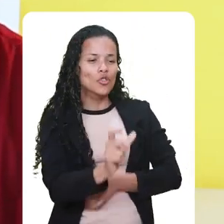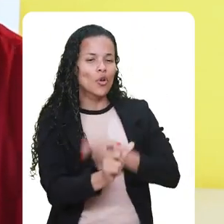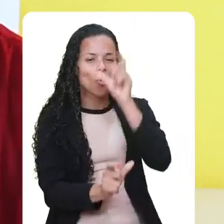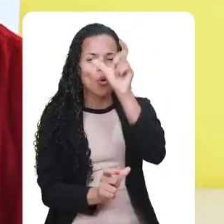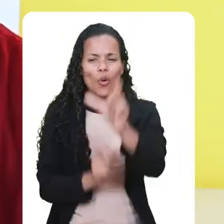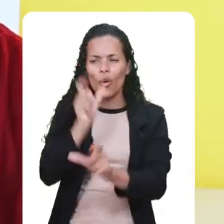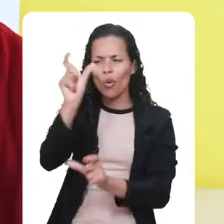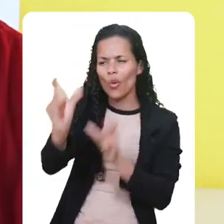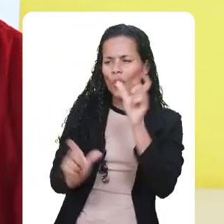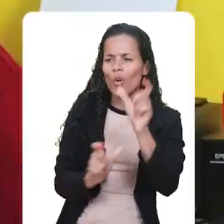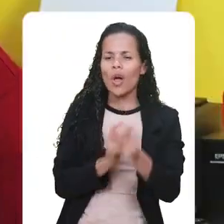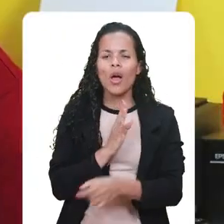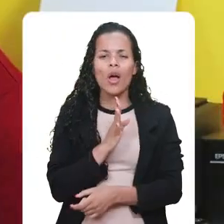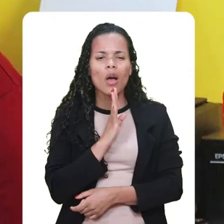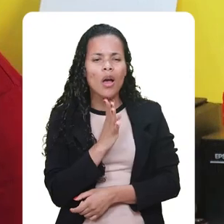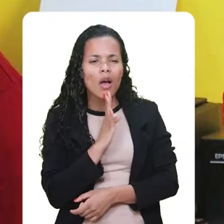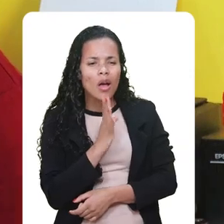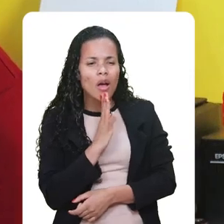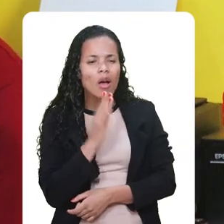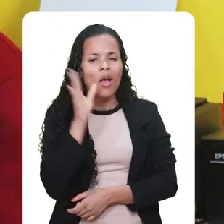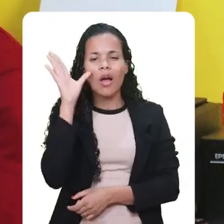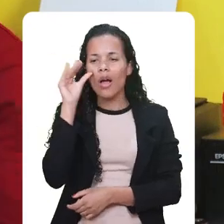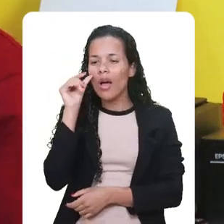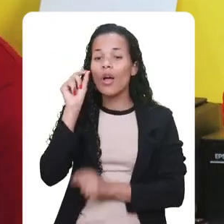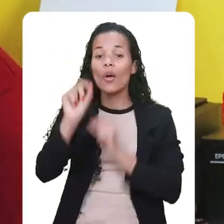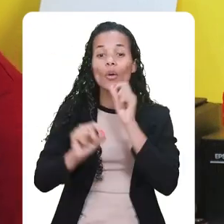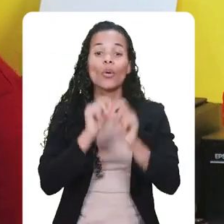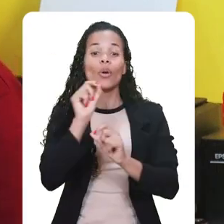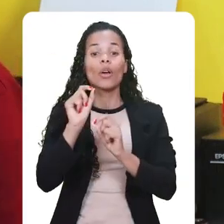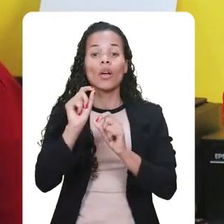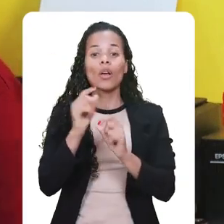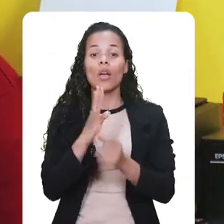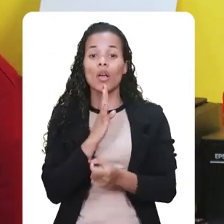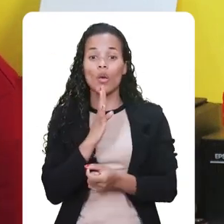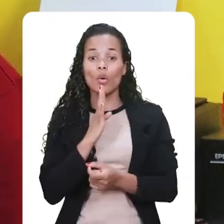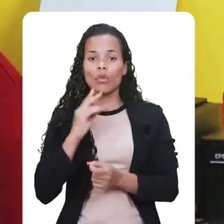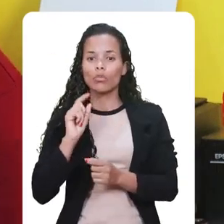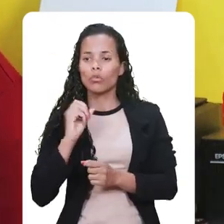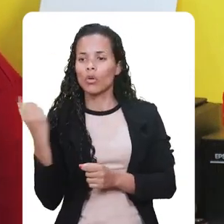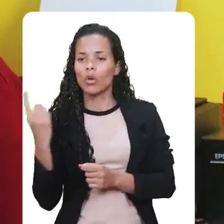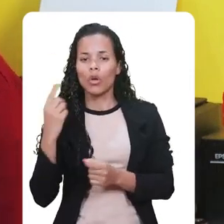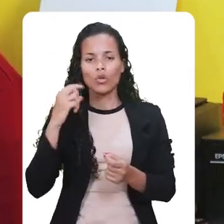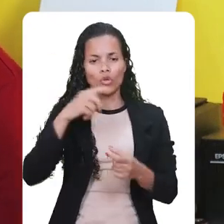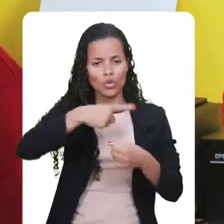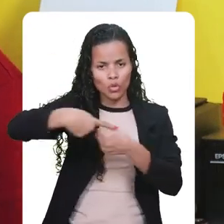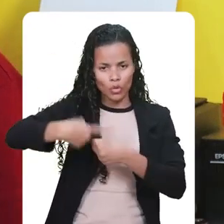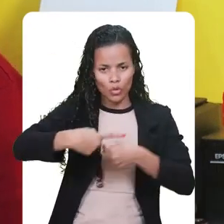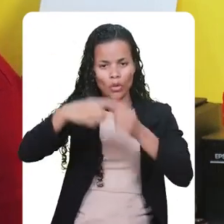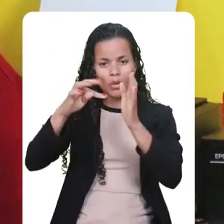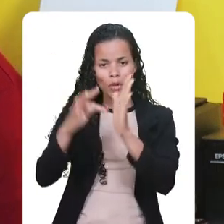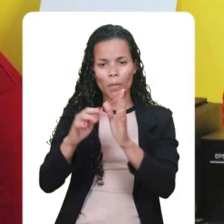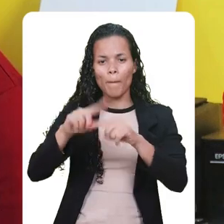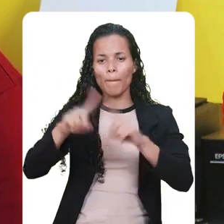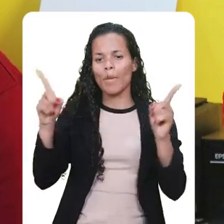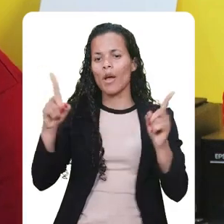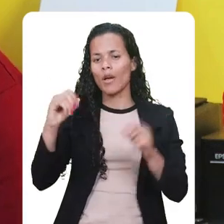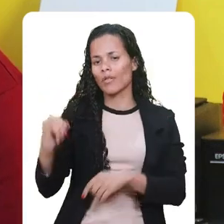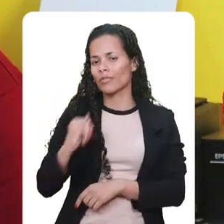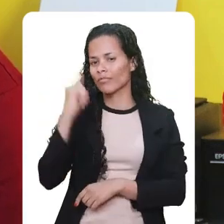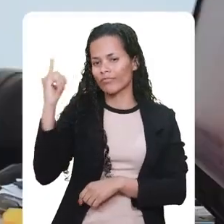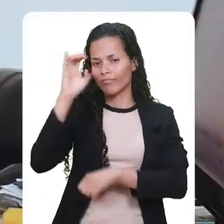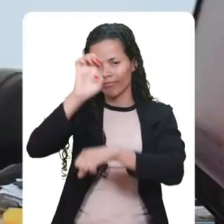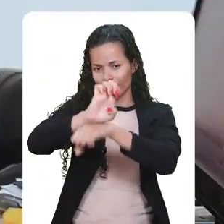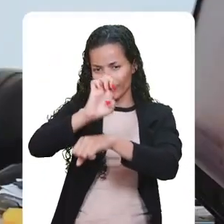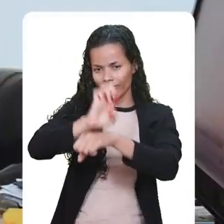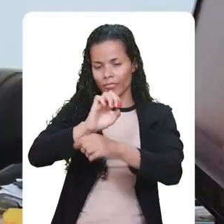pessoas conhecedoras, fez com que isso fosse reconhecido tanto pelo município como principalmente pelo